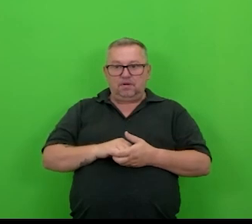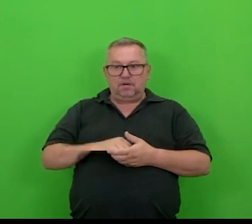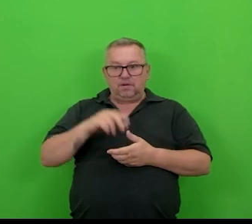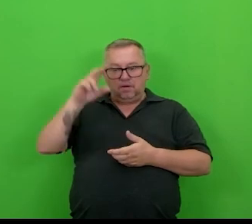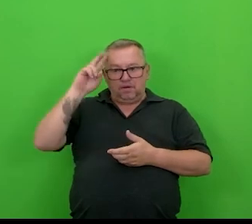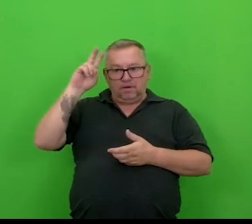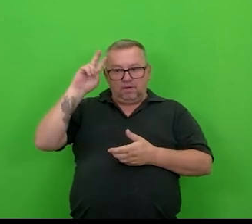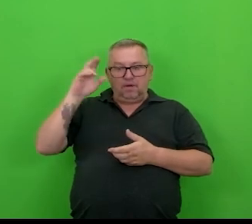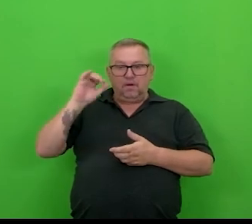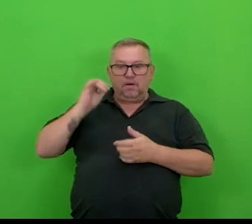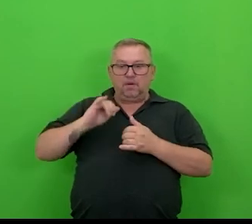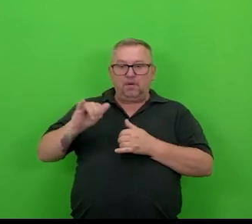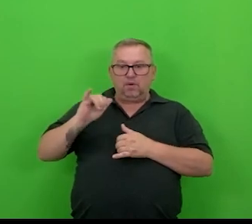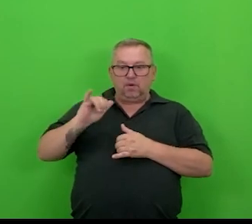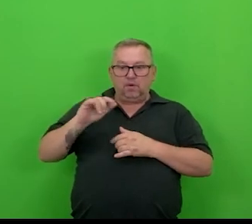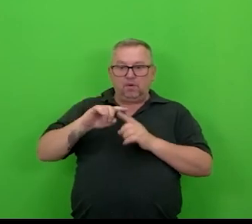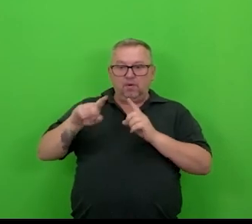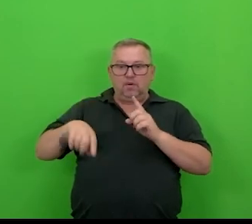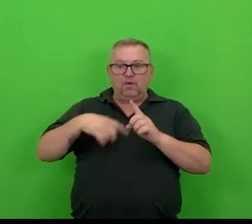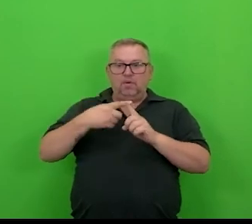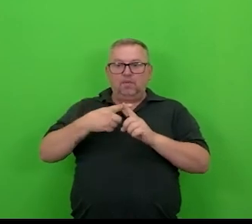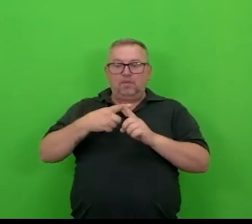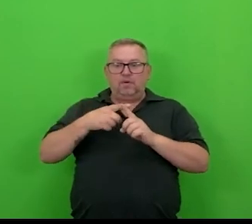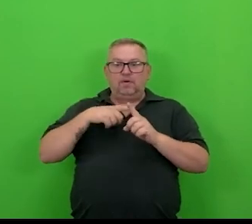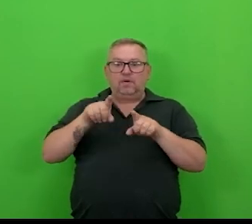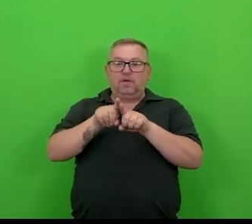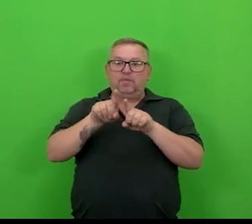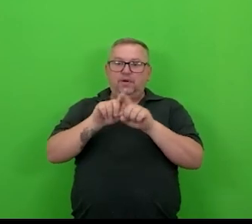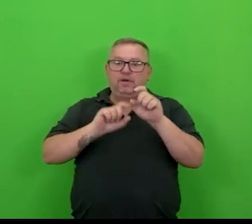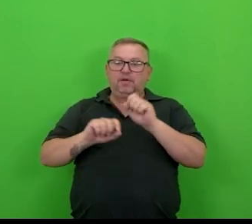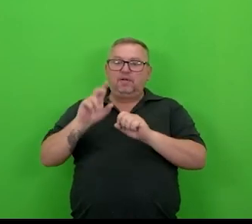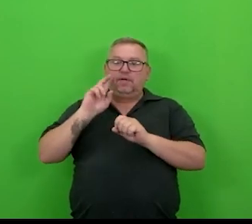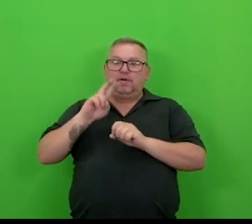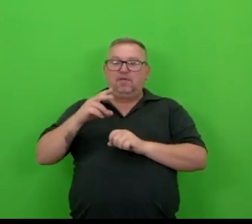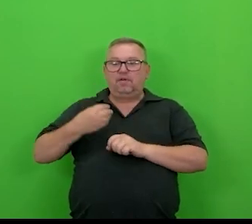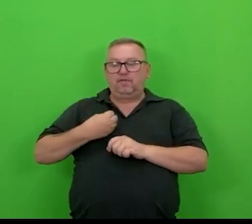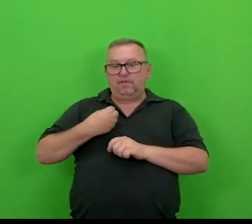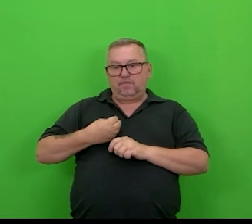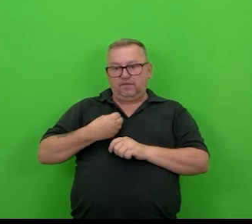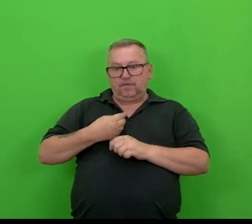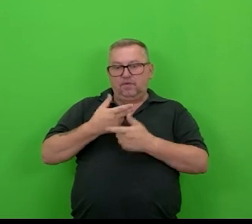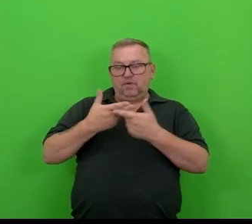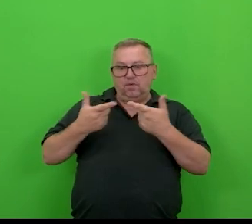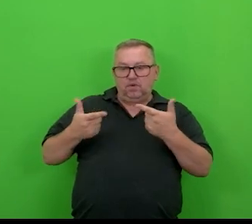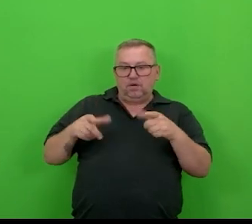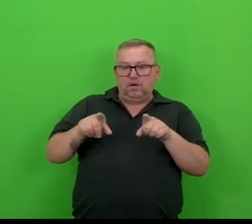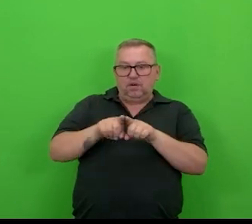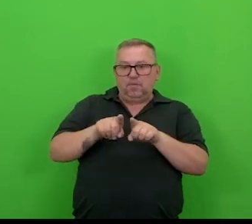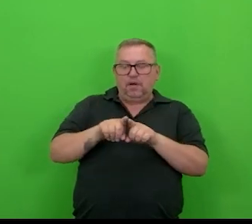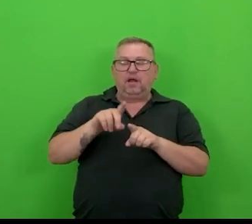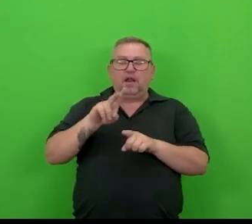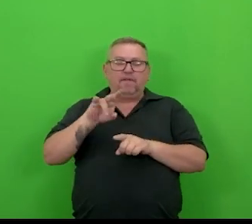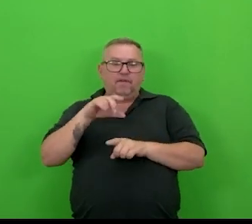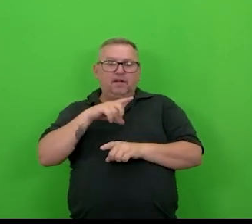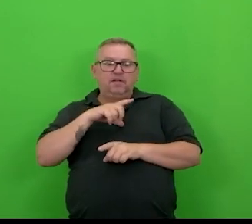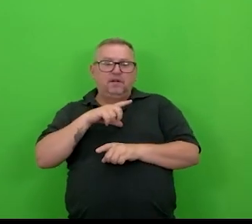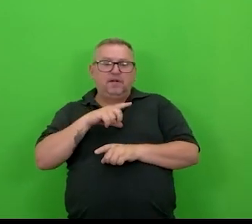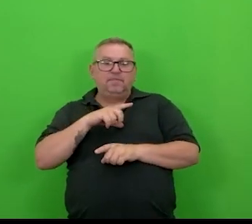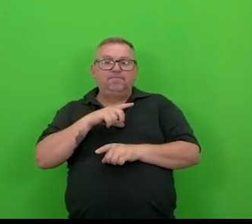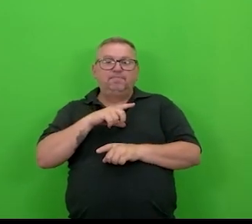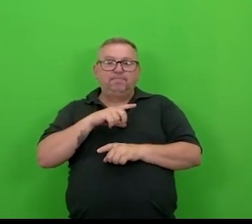história contada pela memória envolve muito a questão que a pessoa viveu de um modo subjetivo, então ela não vai ter